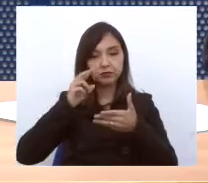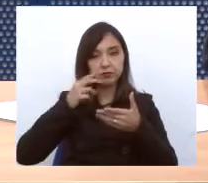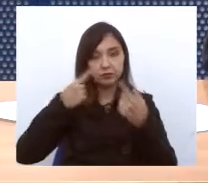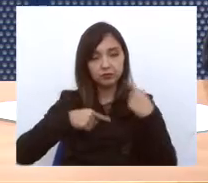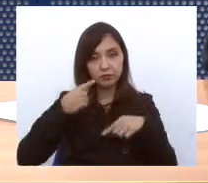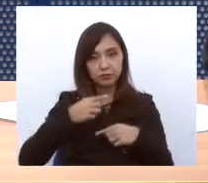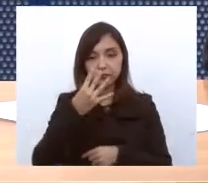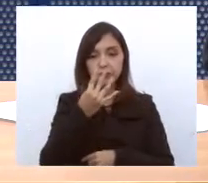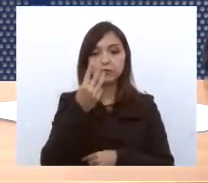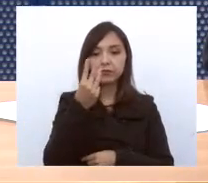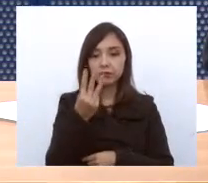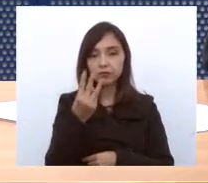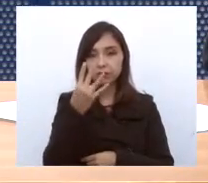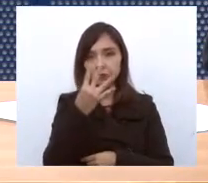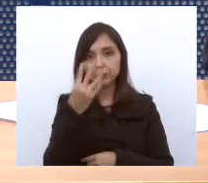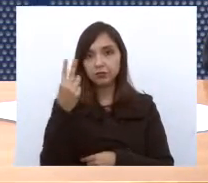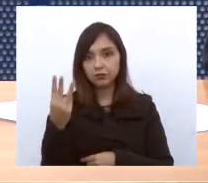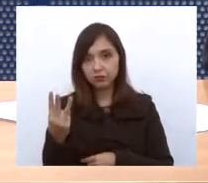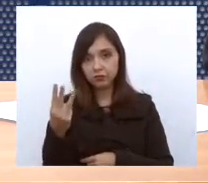lei